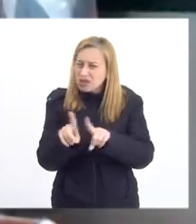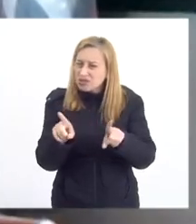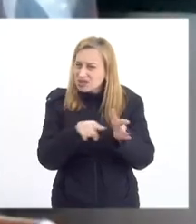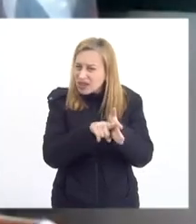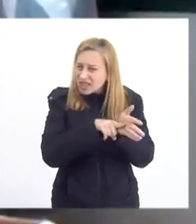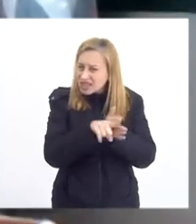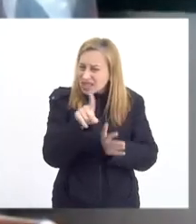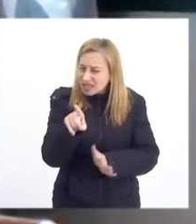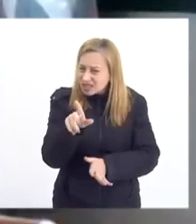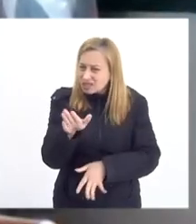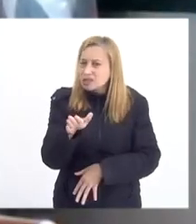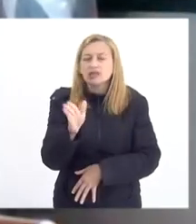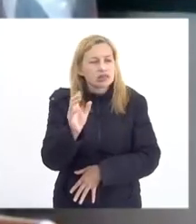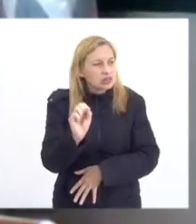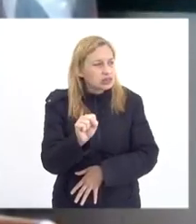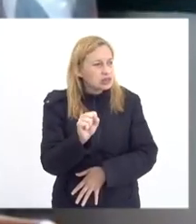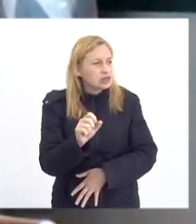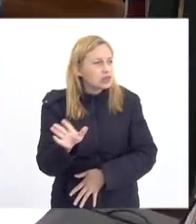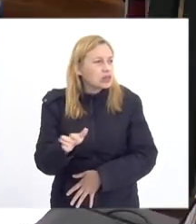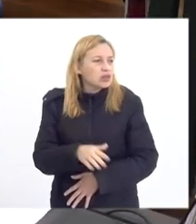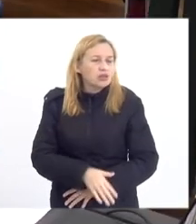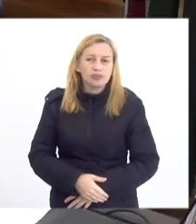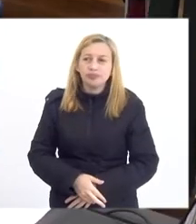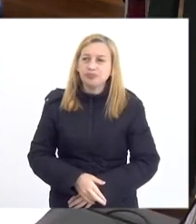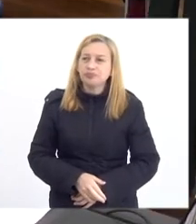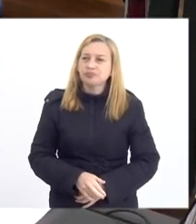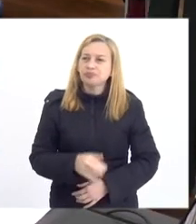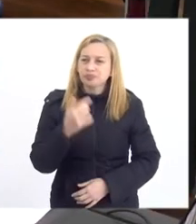isso? Eu sei. Mas, assim,